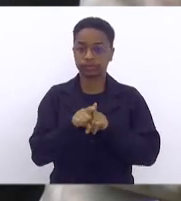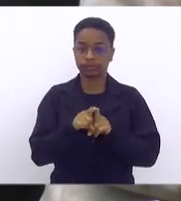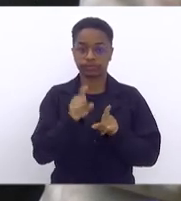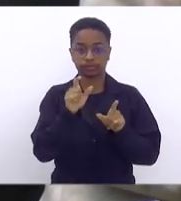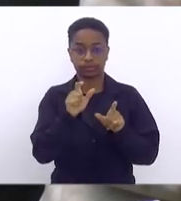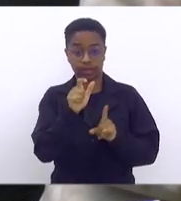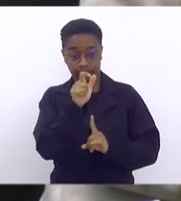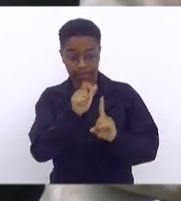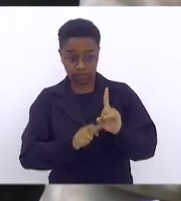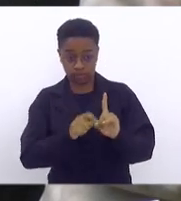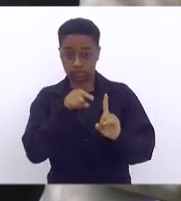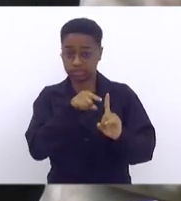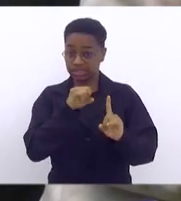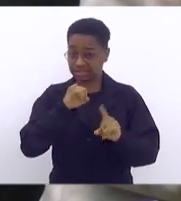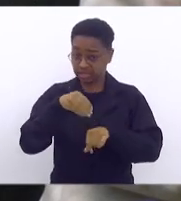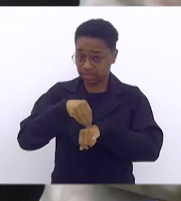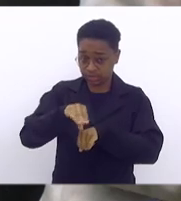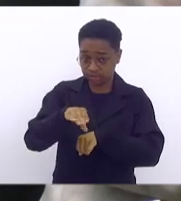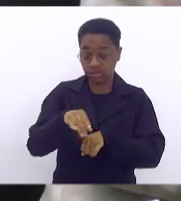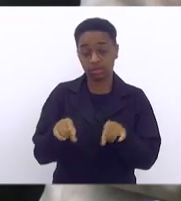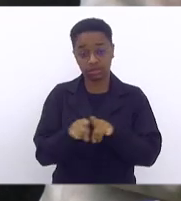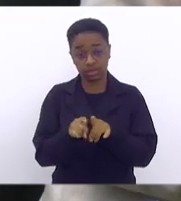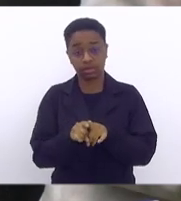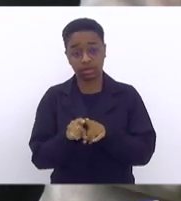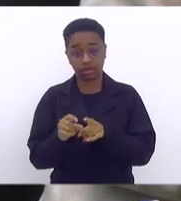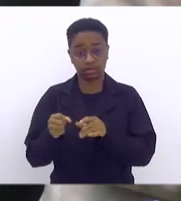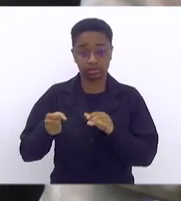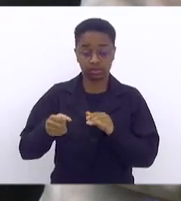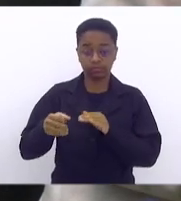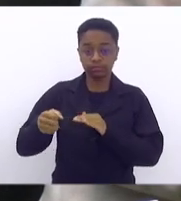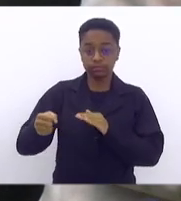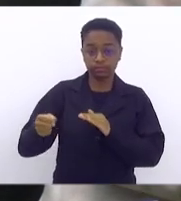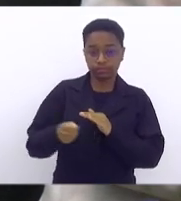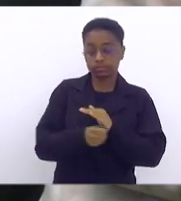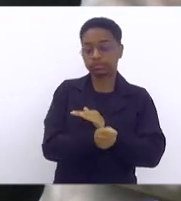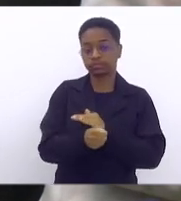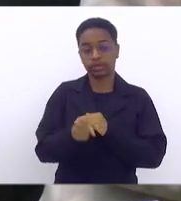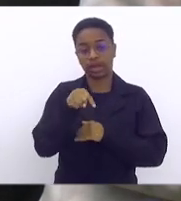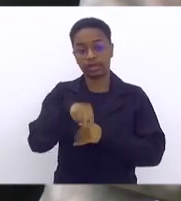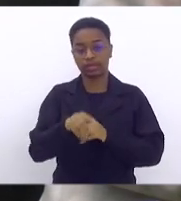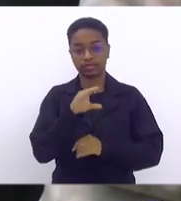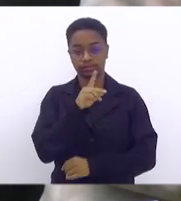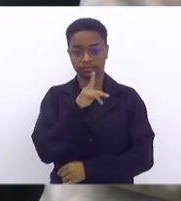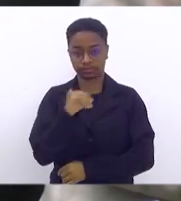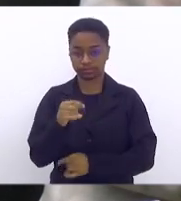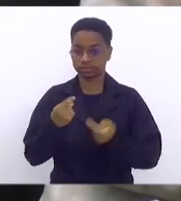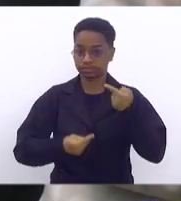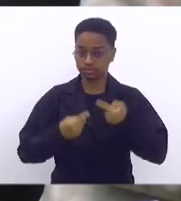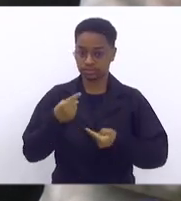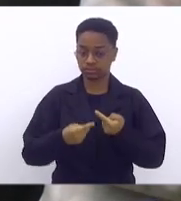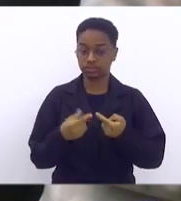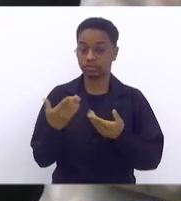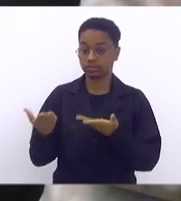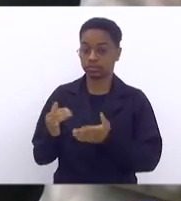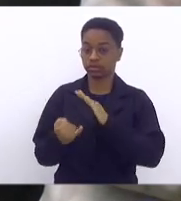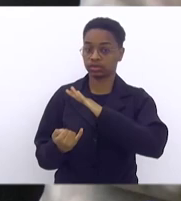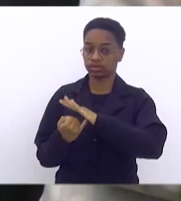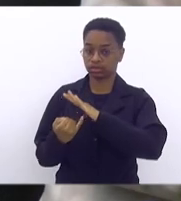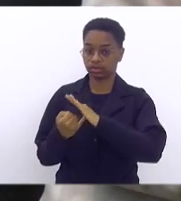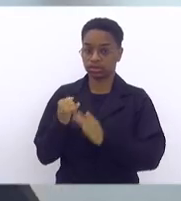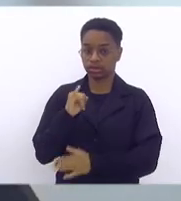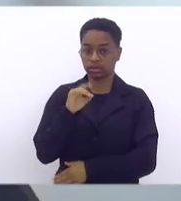que o senhor indicar fará parte do debate desta CPI. O IDPN foi